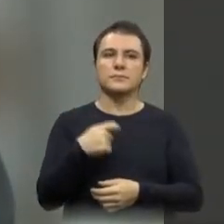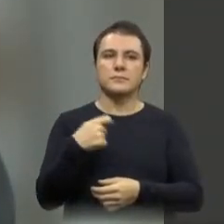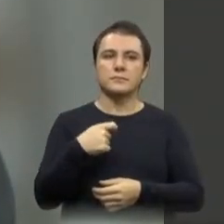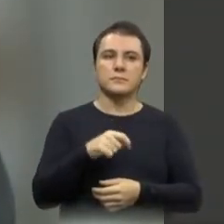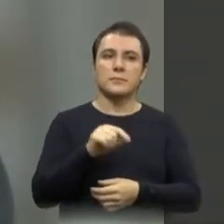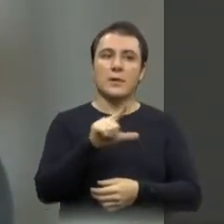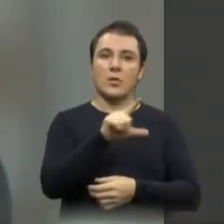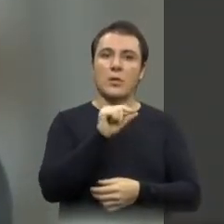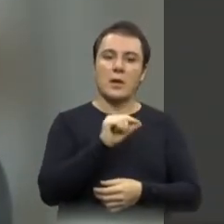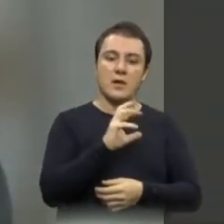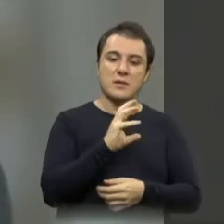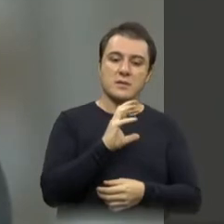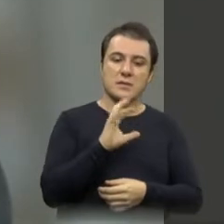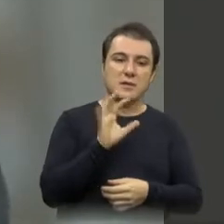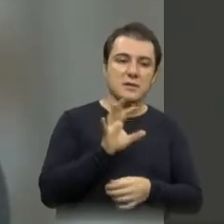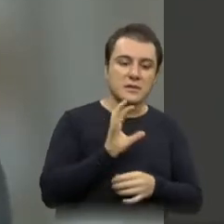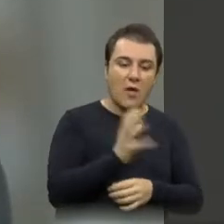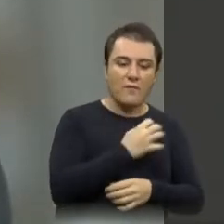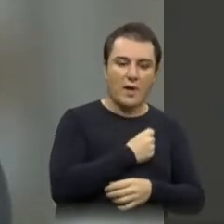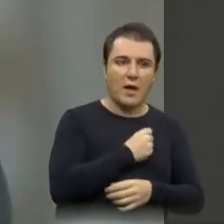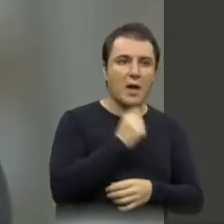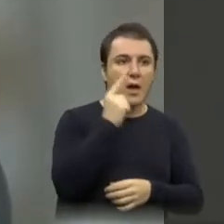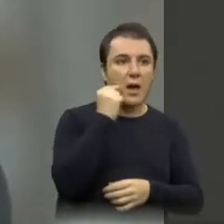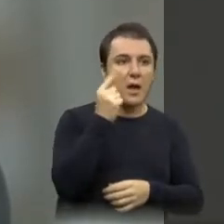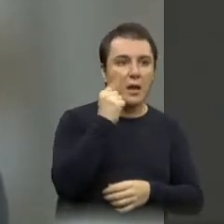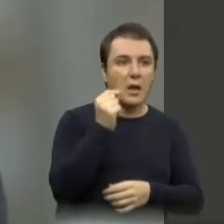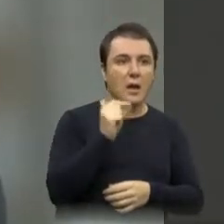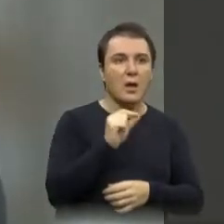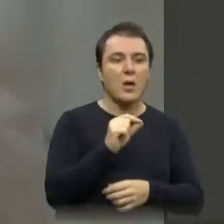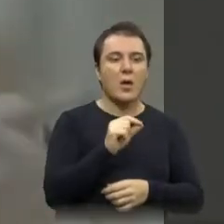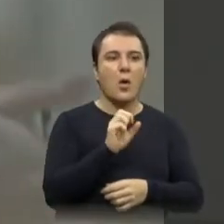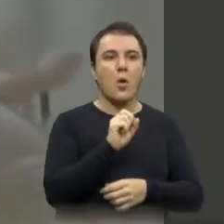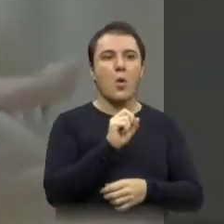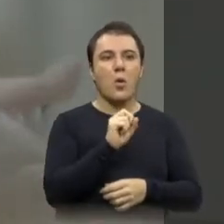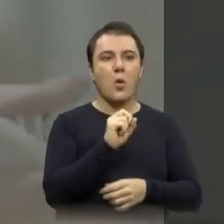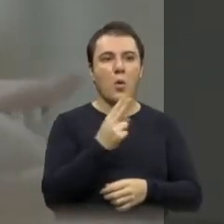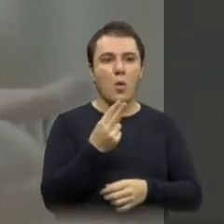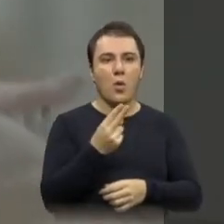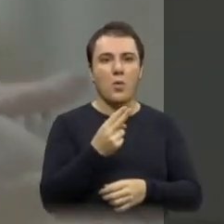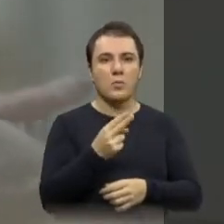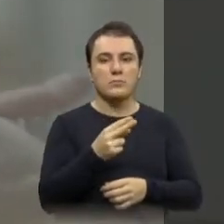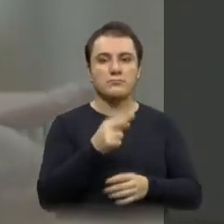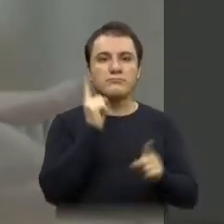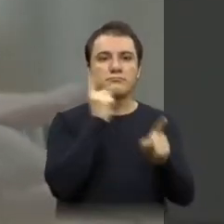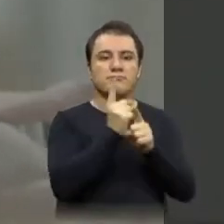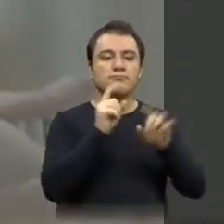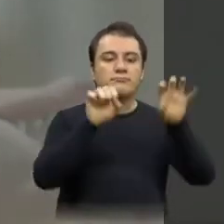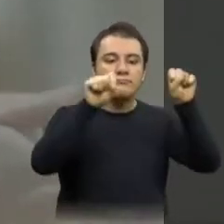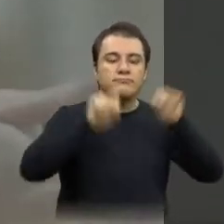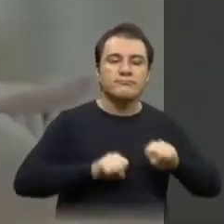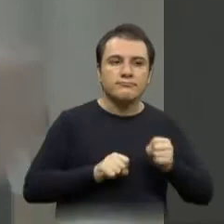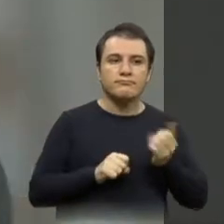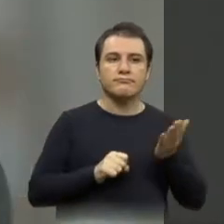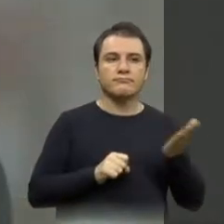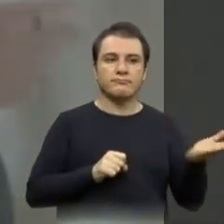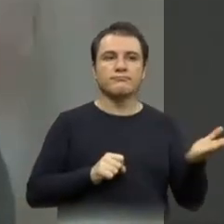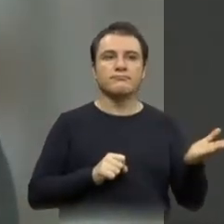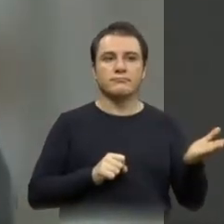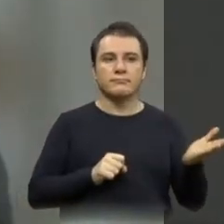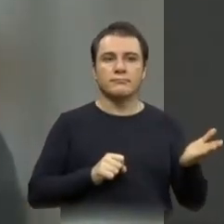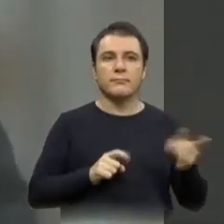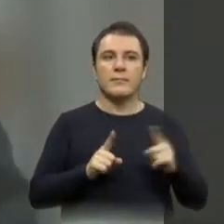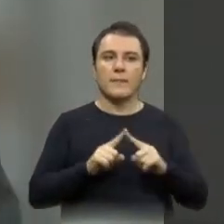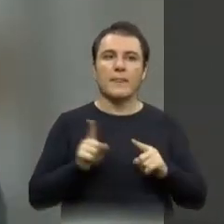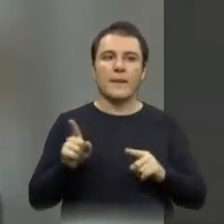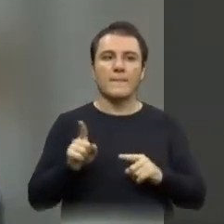optar entre salvar os gatinhos, resgatar os gatinhos, ou dar o flagrante no indivíduo que estava soltando os gatinhos.